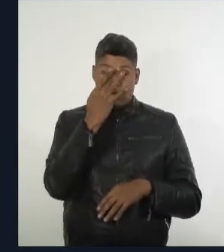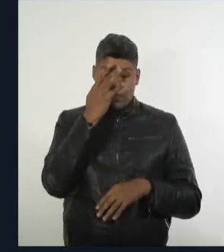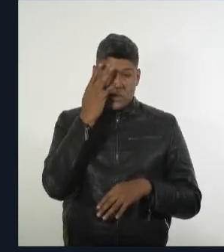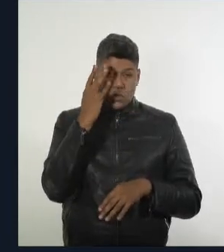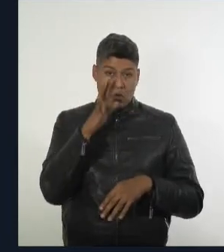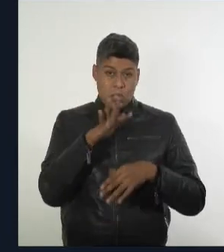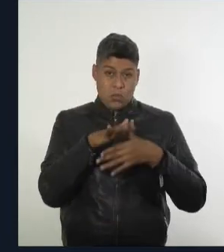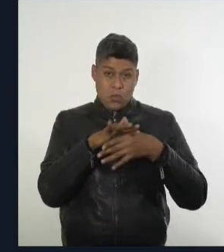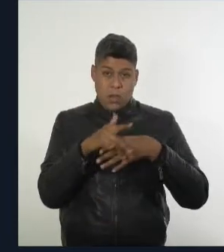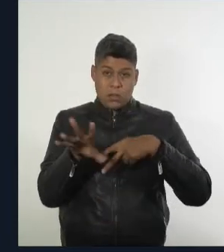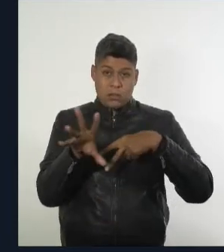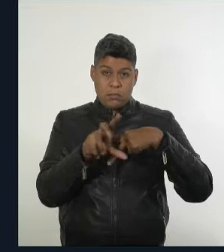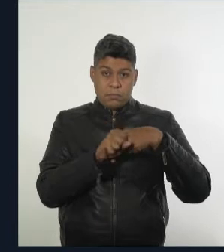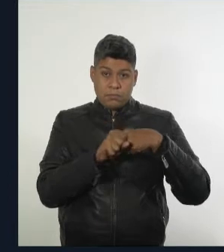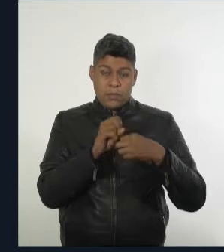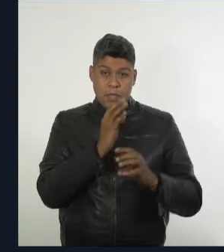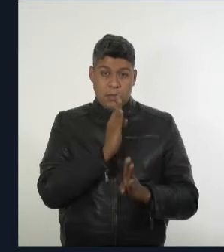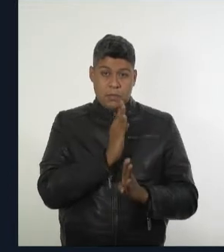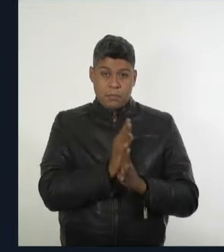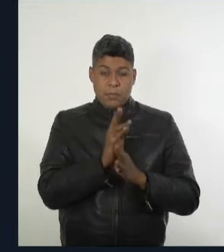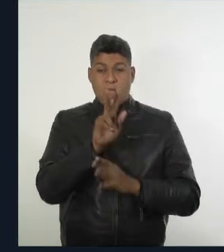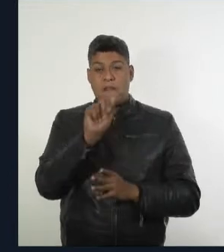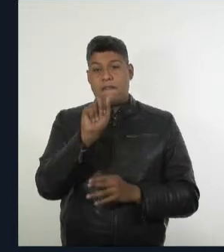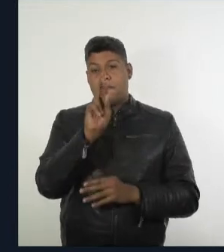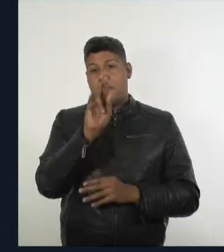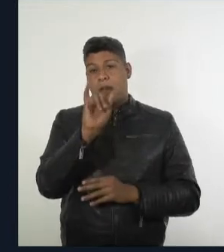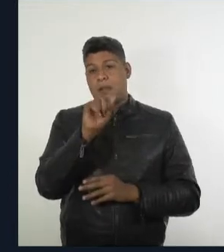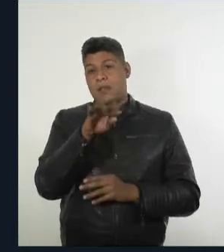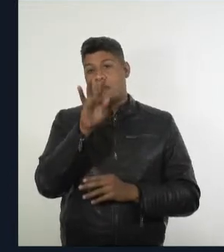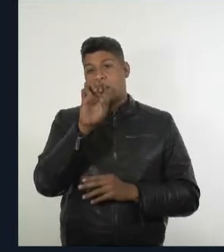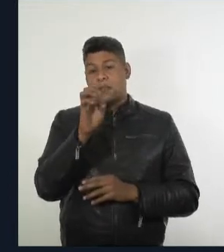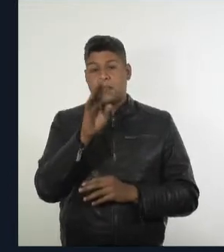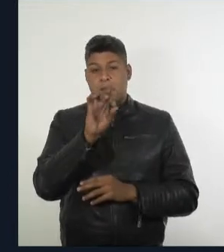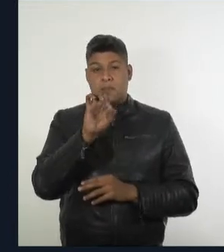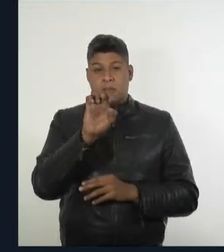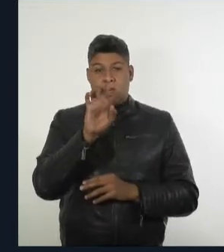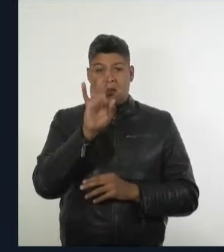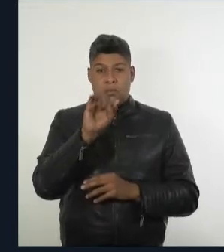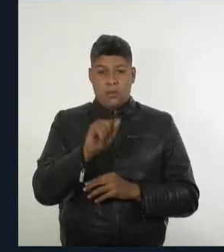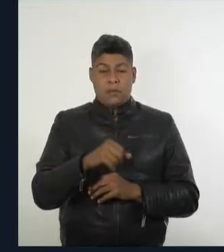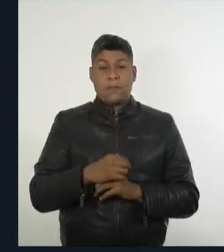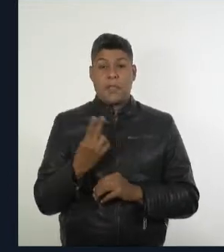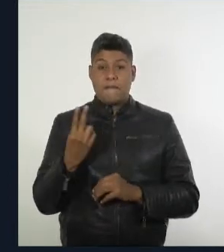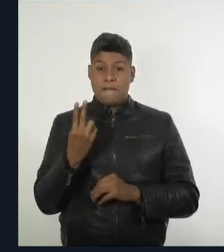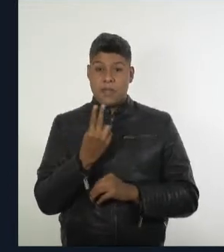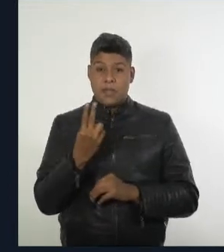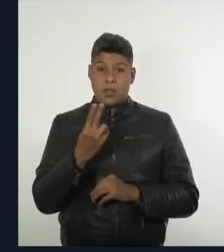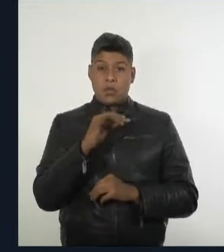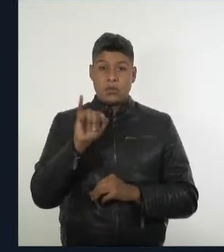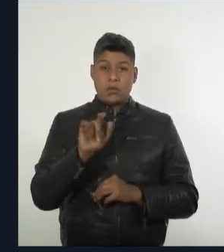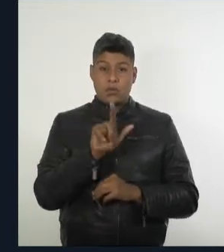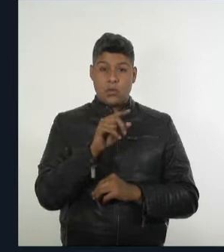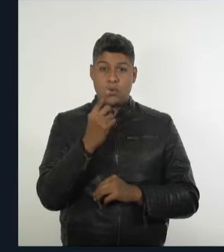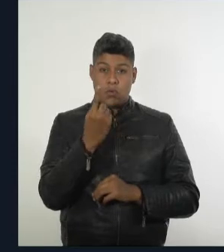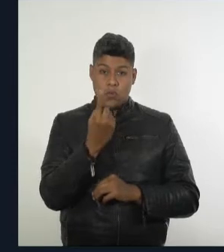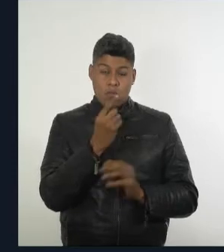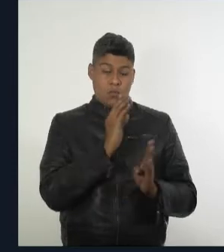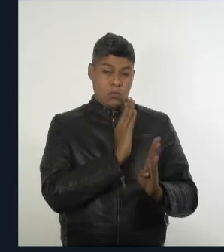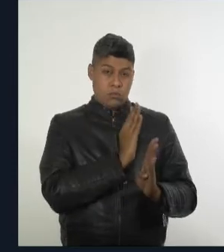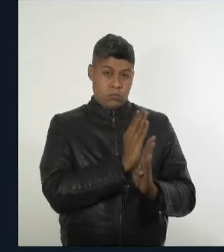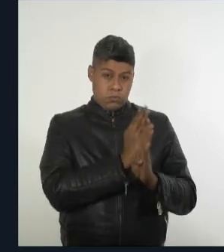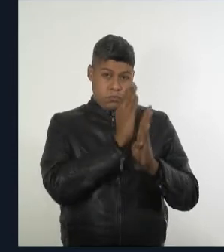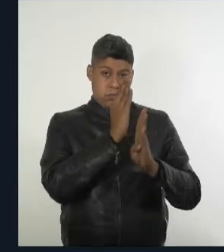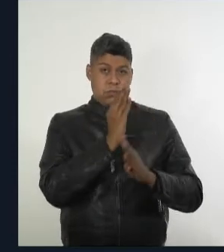variante Delta em residentes no município. No dia 22/7, notificado um caso de variante pelo